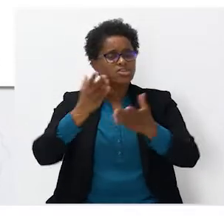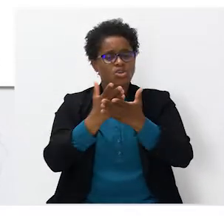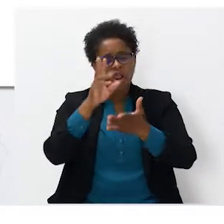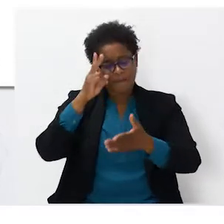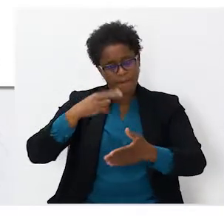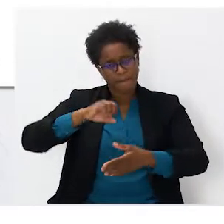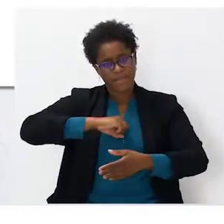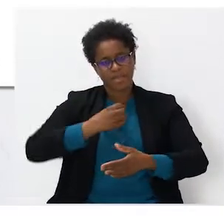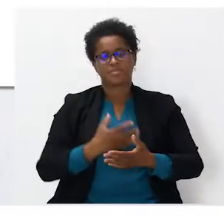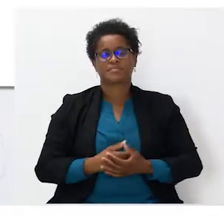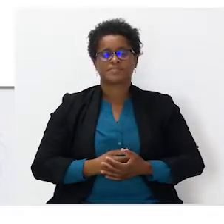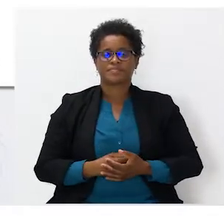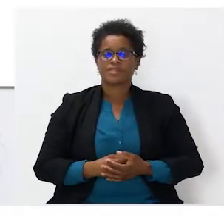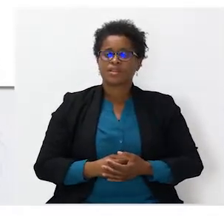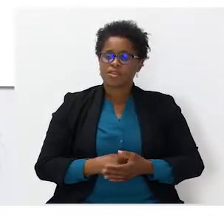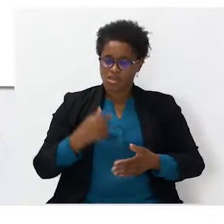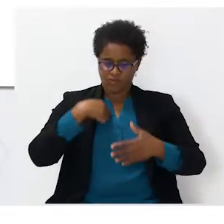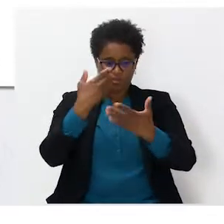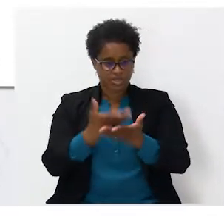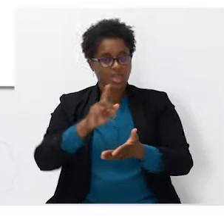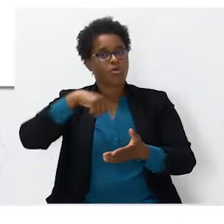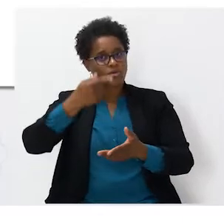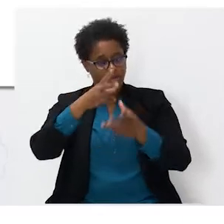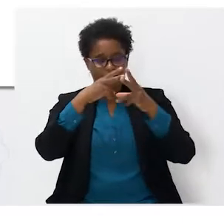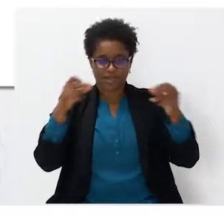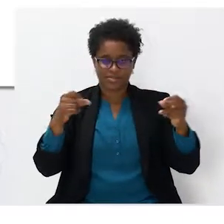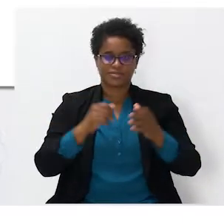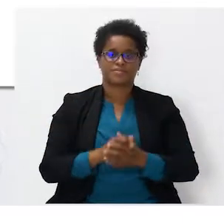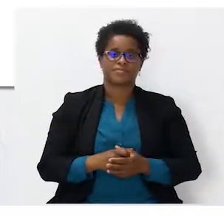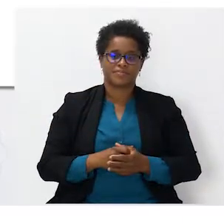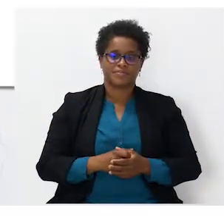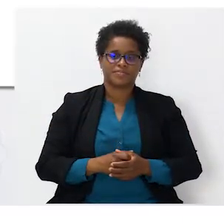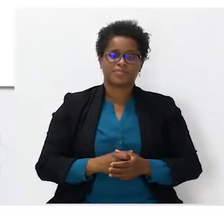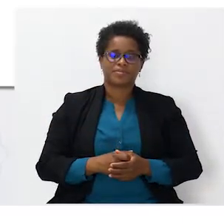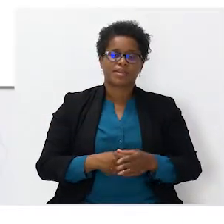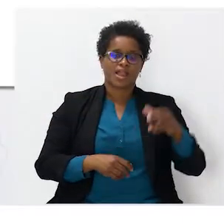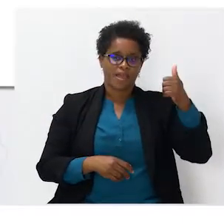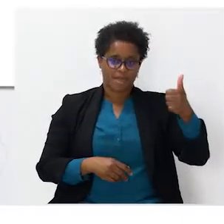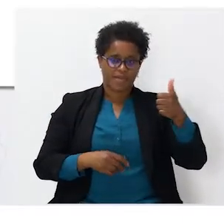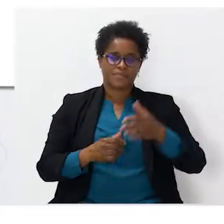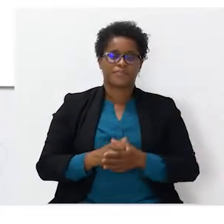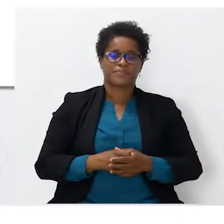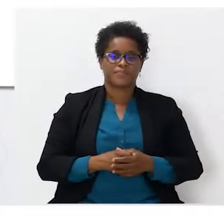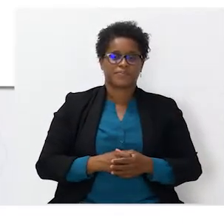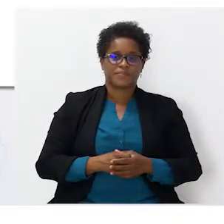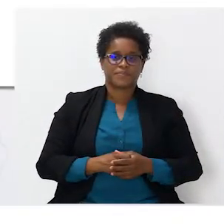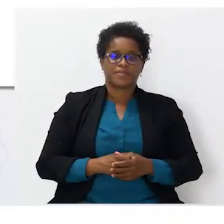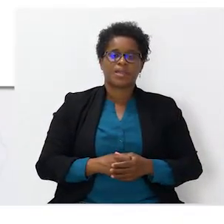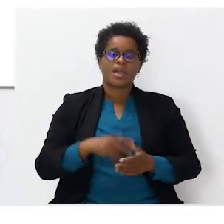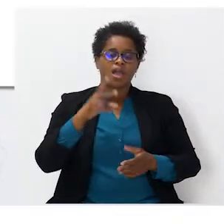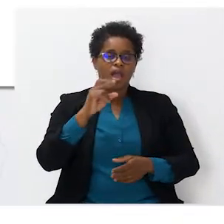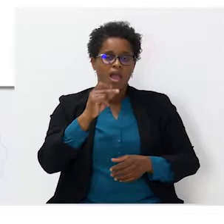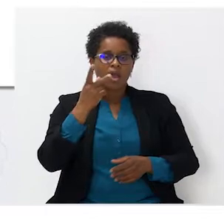escola? Vou apresentar uma outra frase. A linha B.